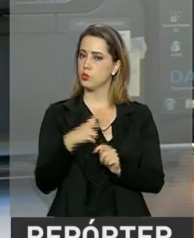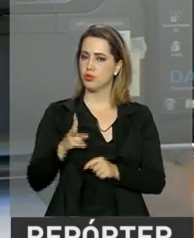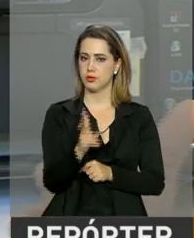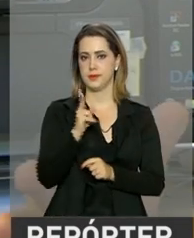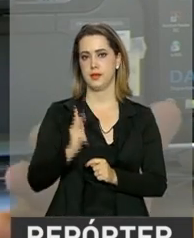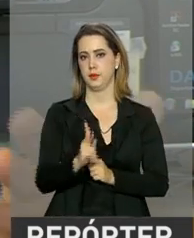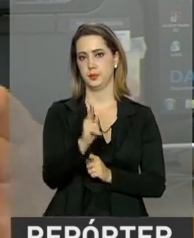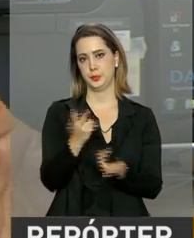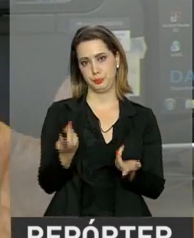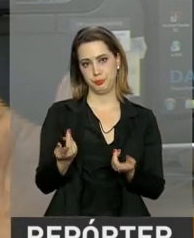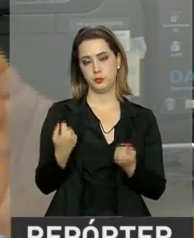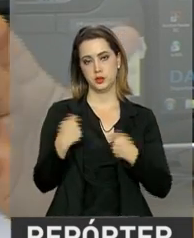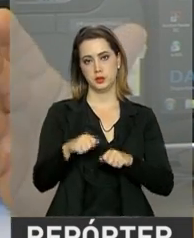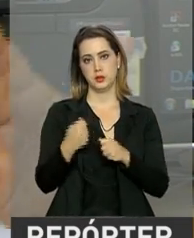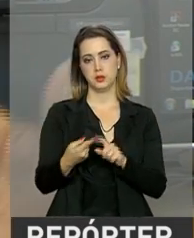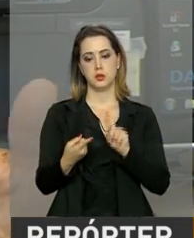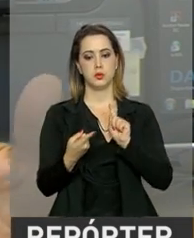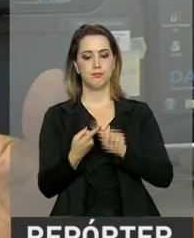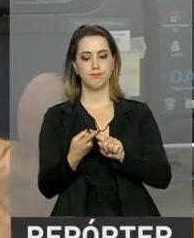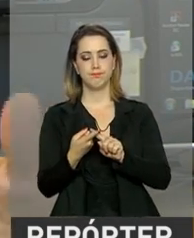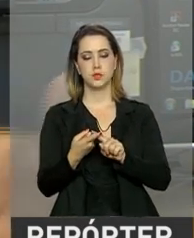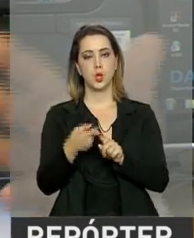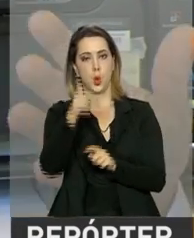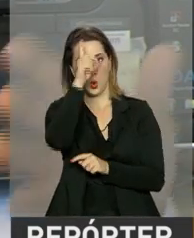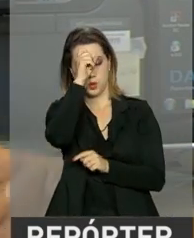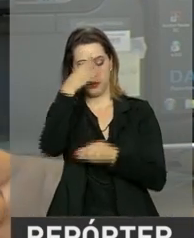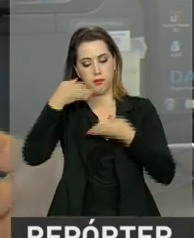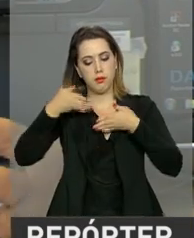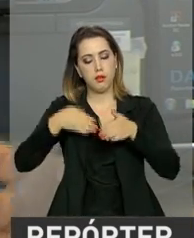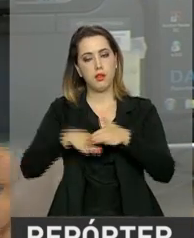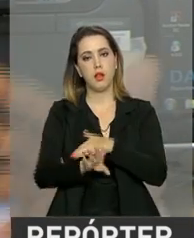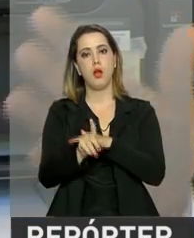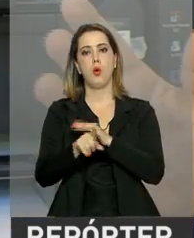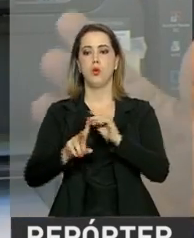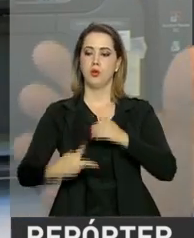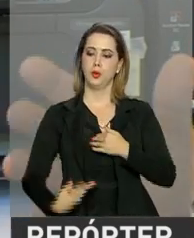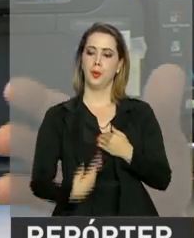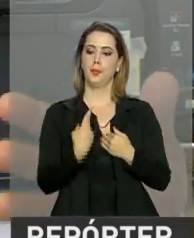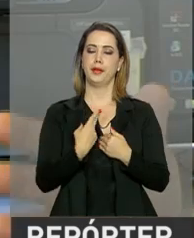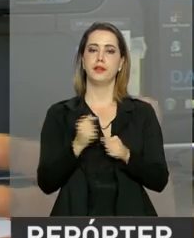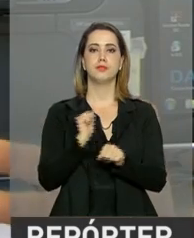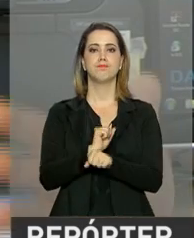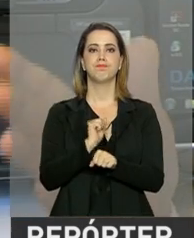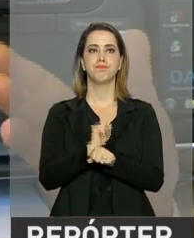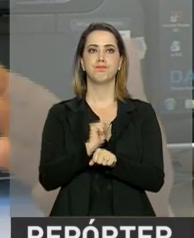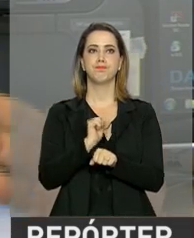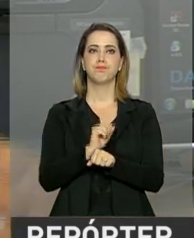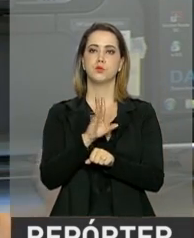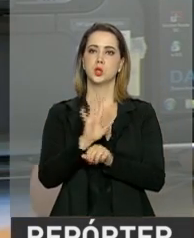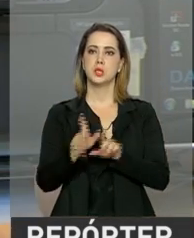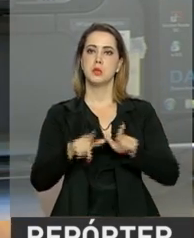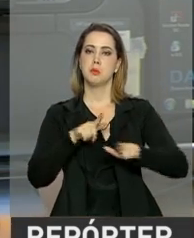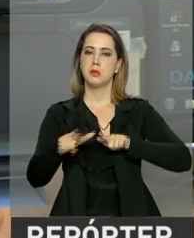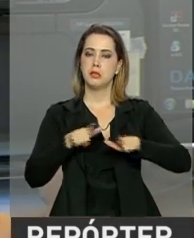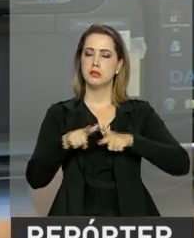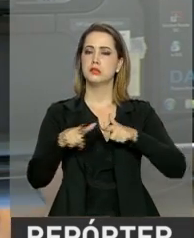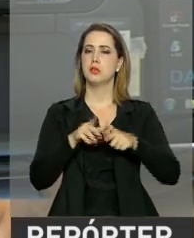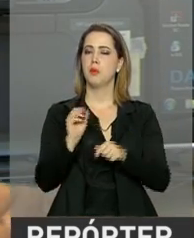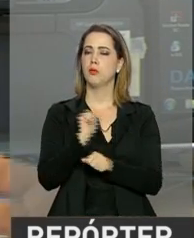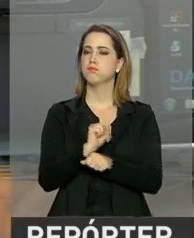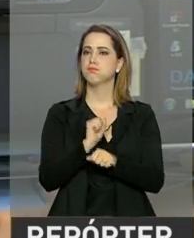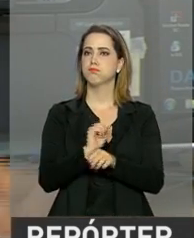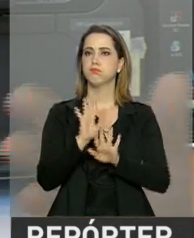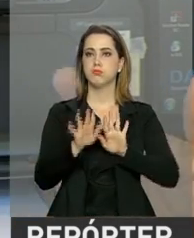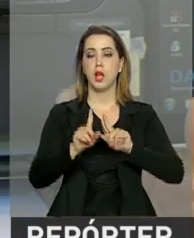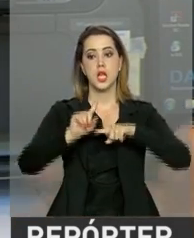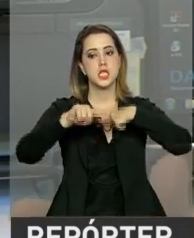você teria que originalmente internar esse paciente, operar esse paciente, ele ficar afastado do trabalho por um período de recuperação,